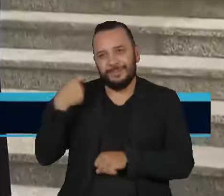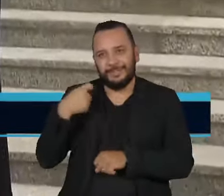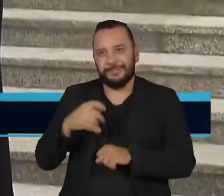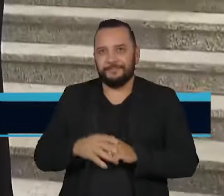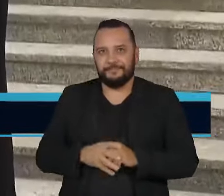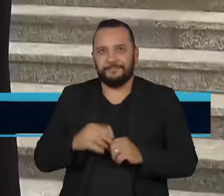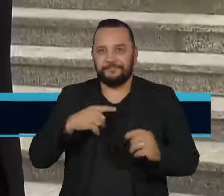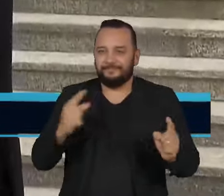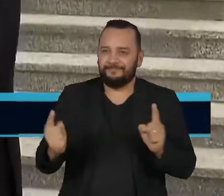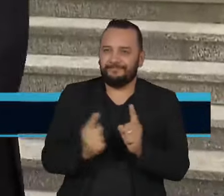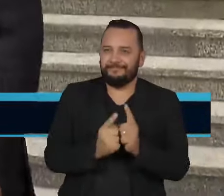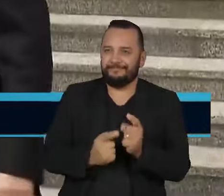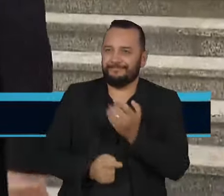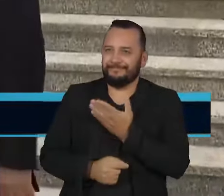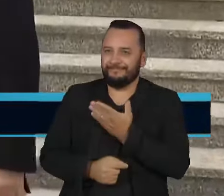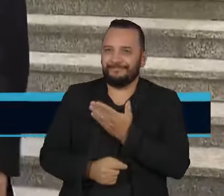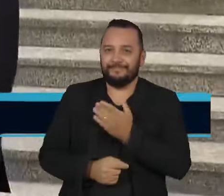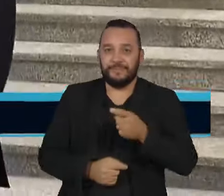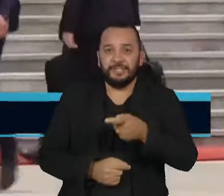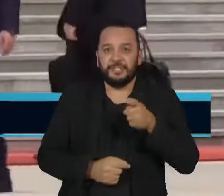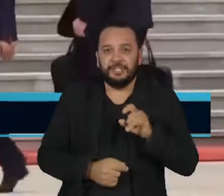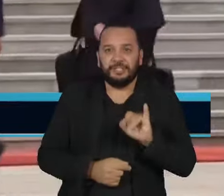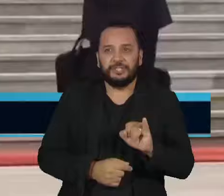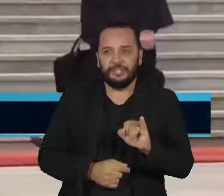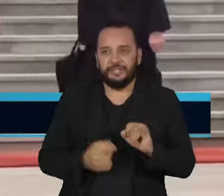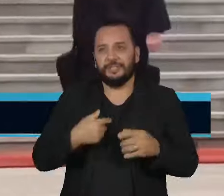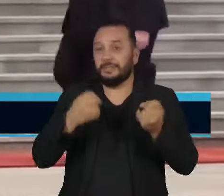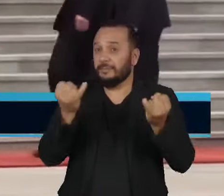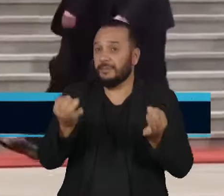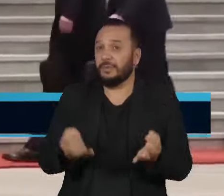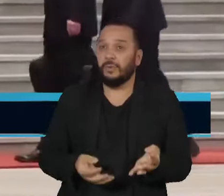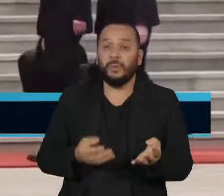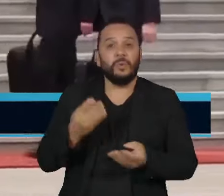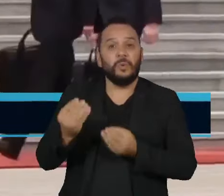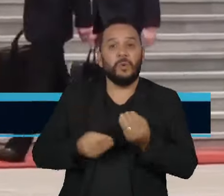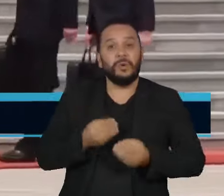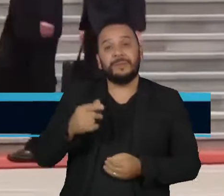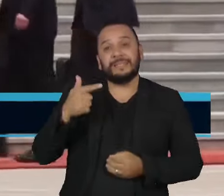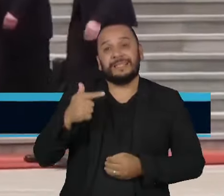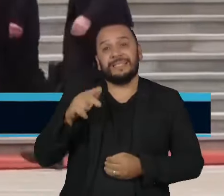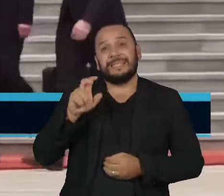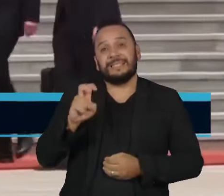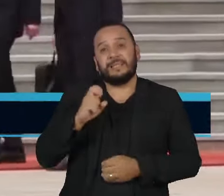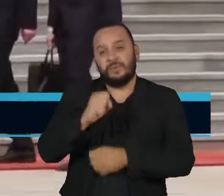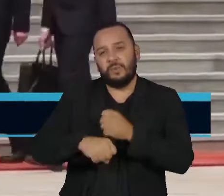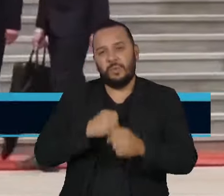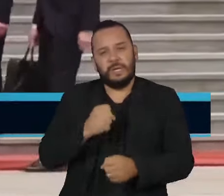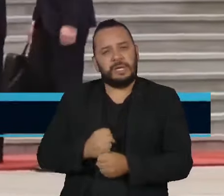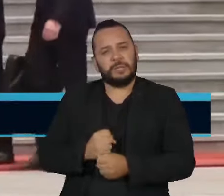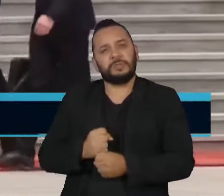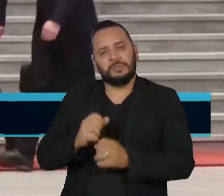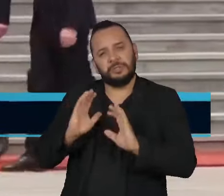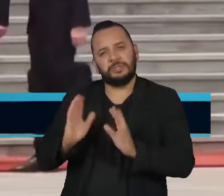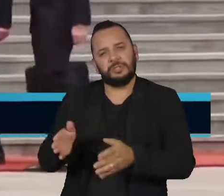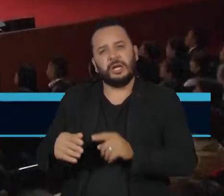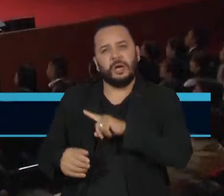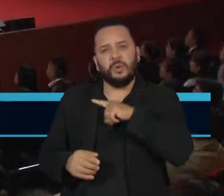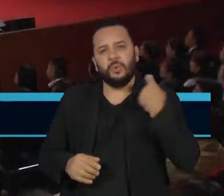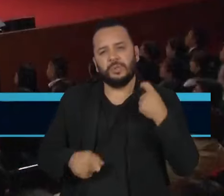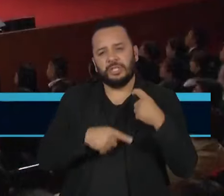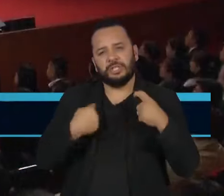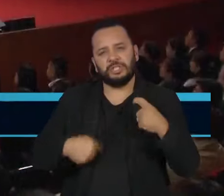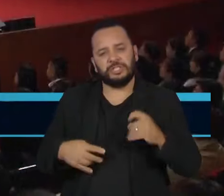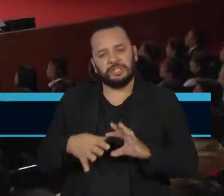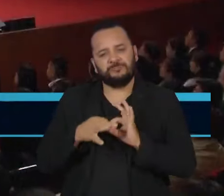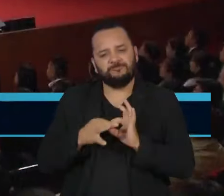em Pequim, o presidente chinês Xi Jinping falou sobre os 75 anos de relações diplomáticas entre os dois países.